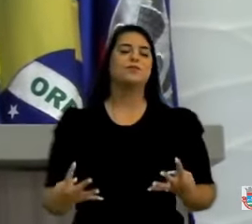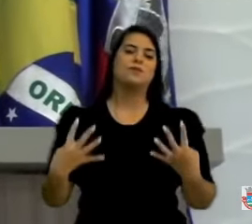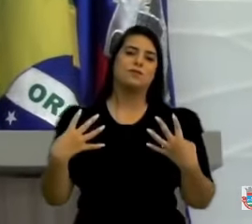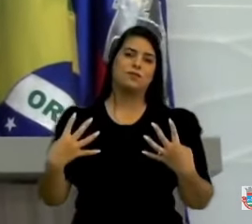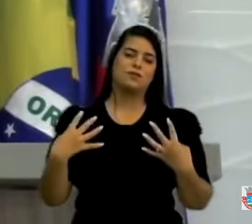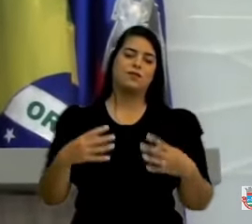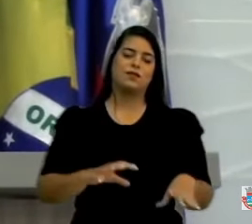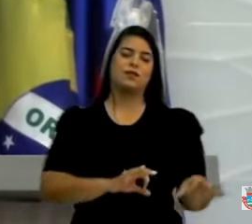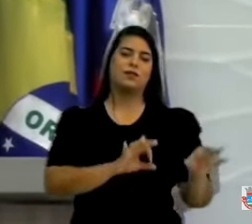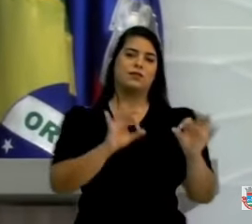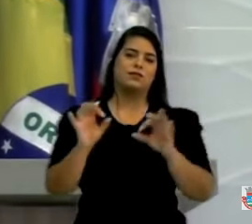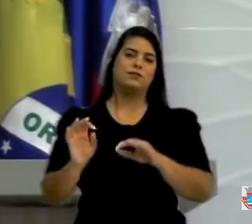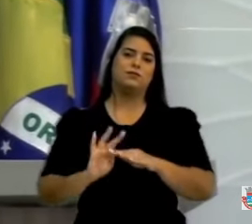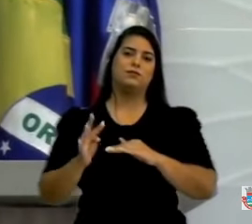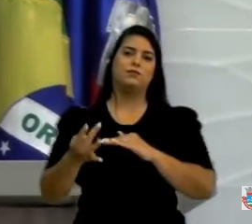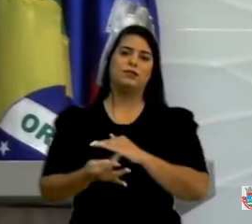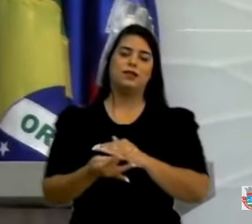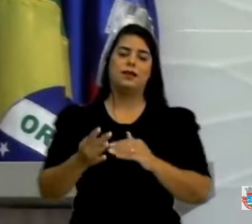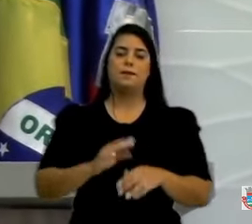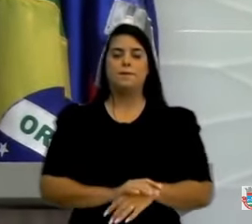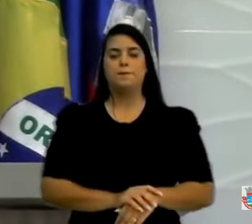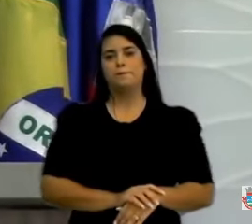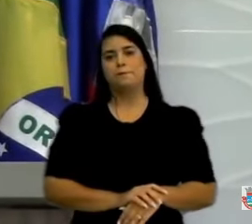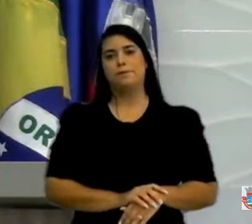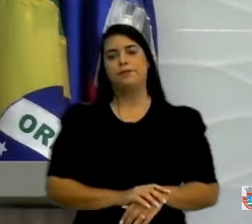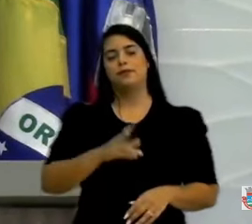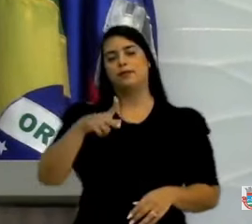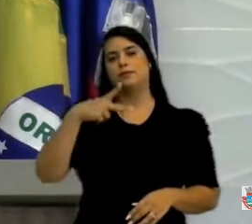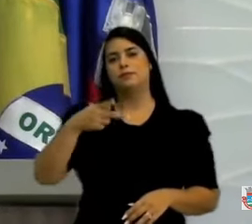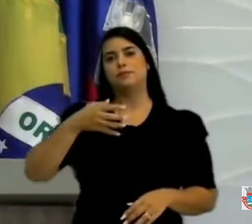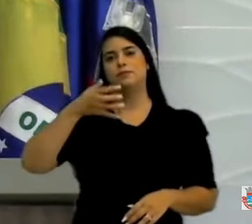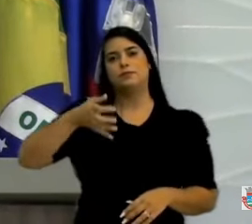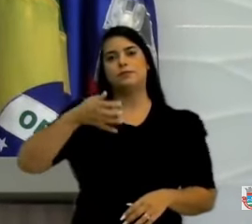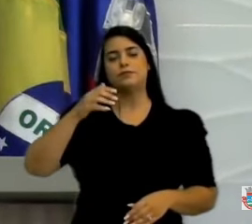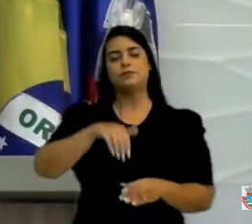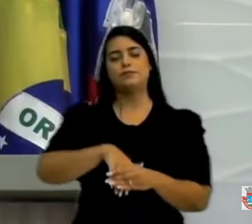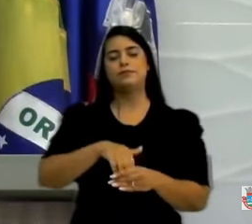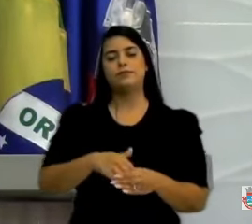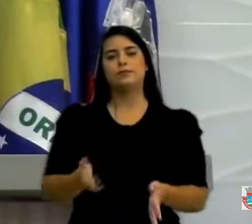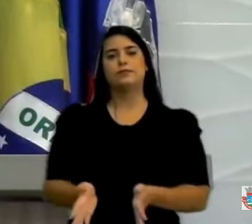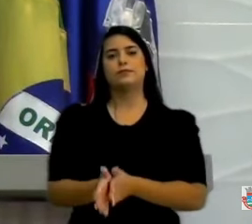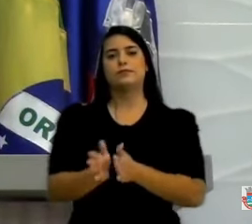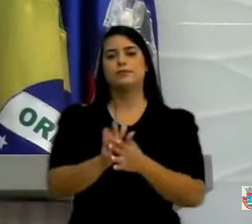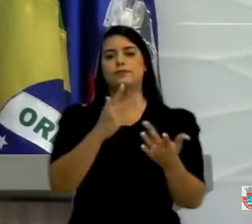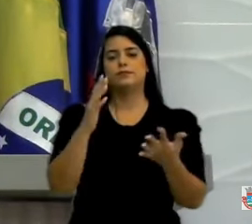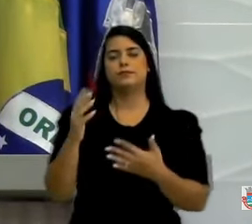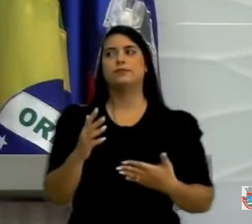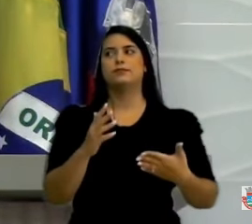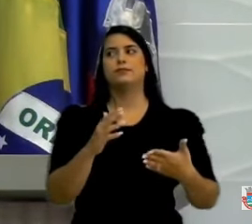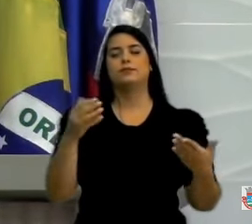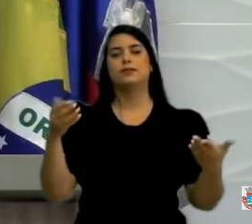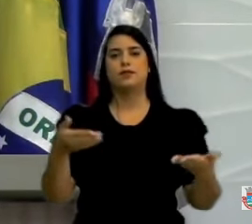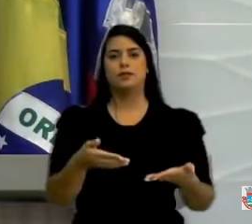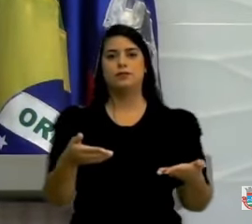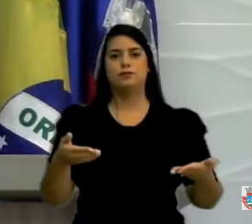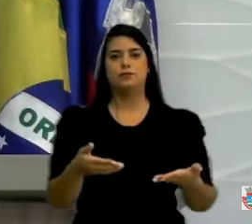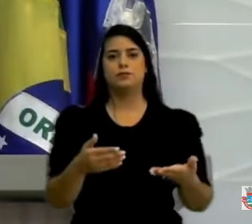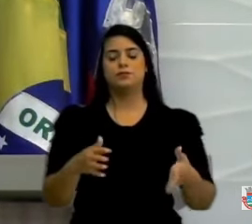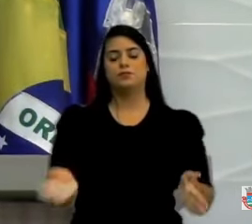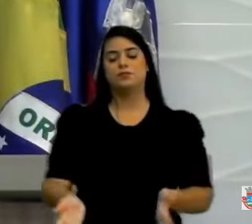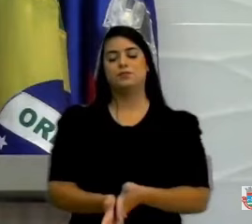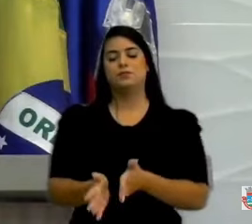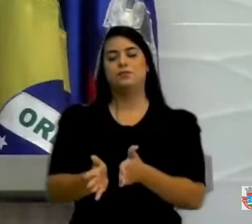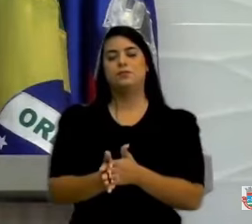pela internet. Quero falar dos meus votos de felicitações, o qual coloquei hoje,